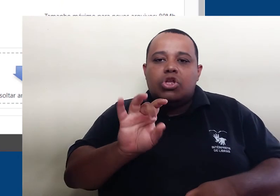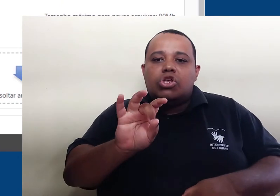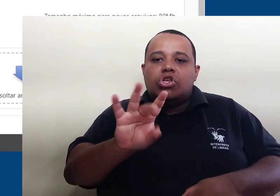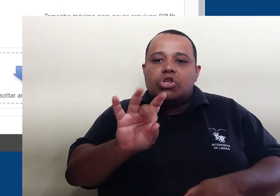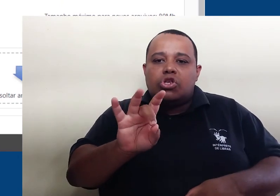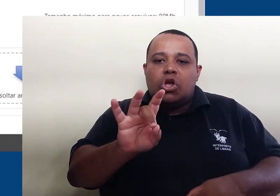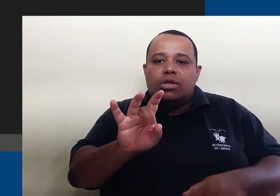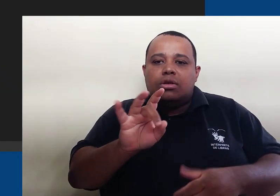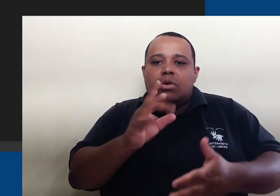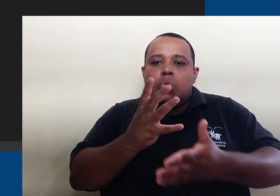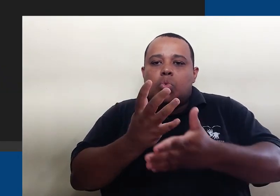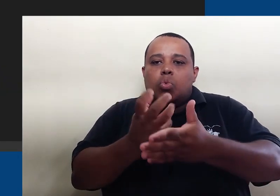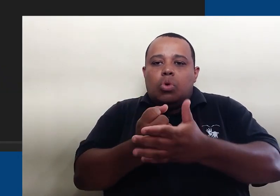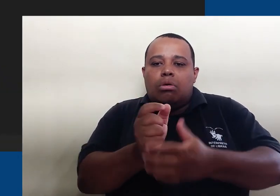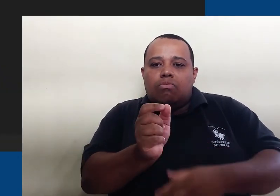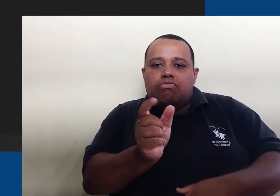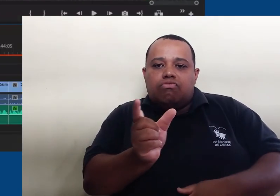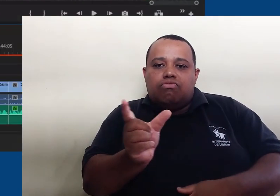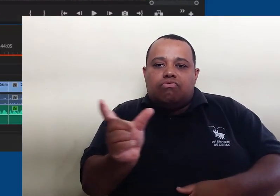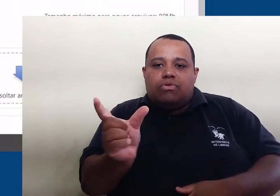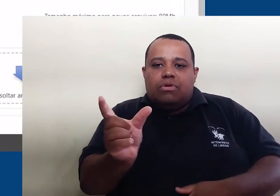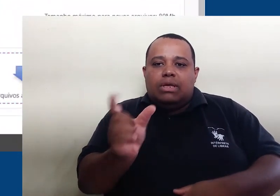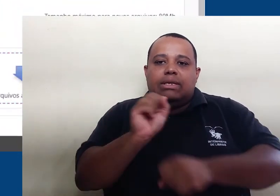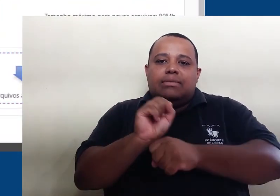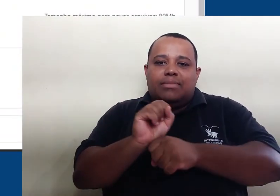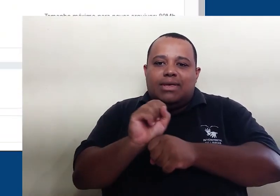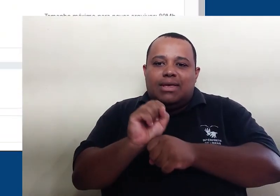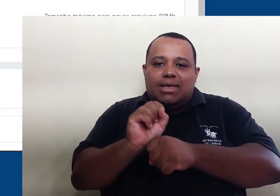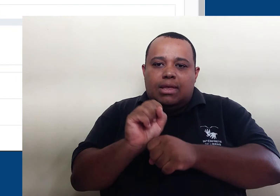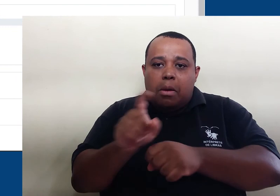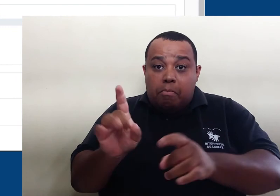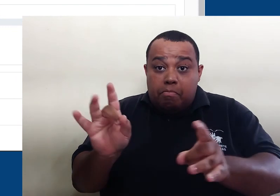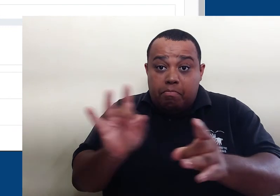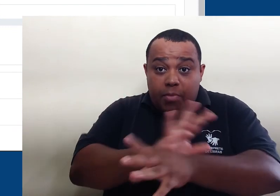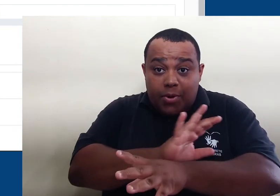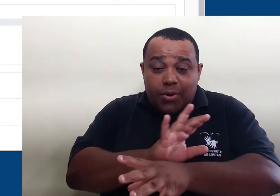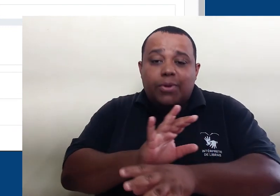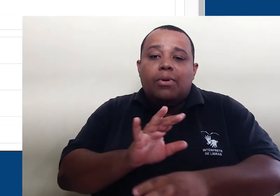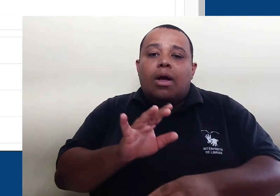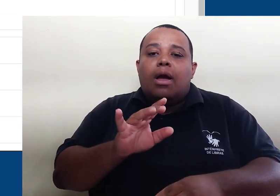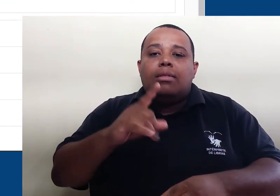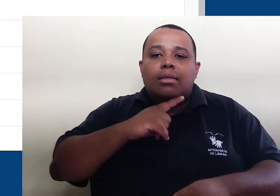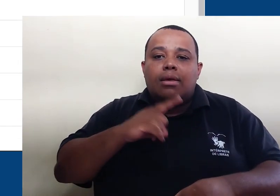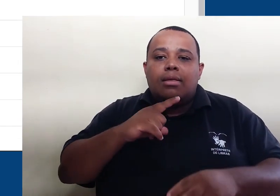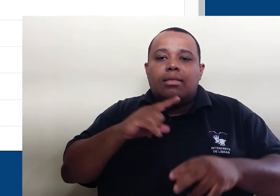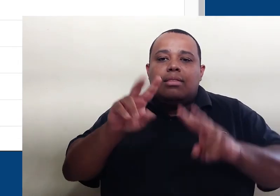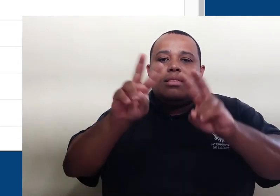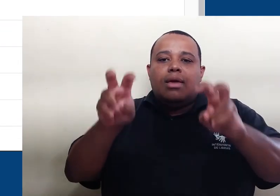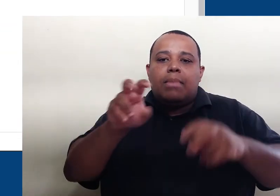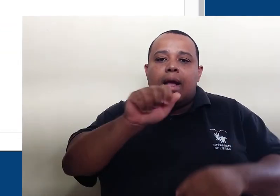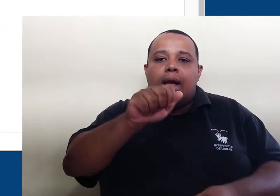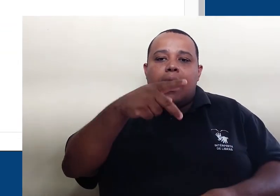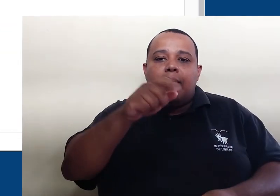eu vou arrastar o meu arquivo para cá, pegar aqui, colocar aqui. E a gente vai esperar ele carregar. Terminando de carregar, a gente